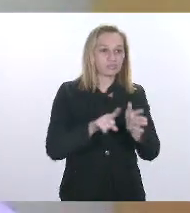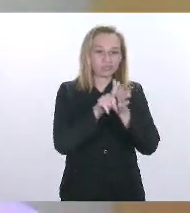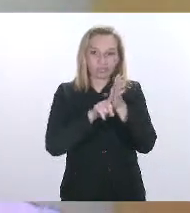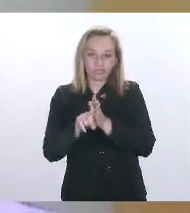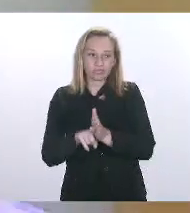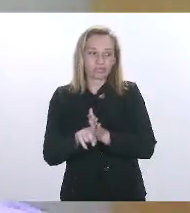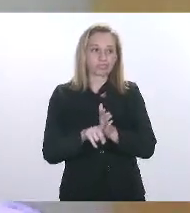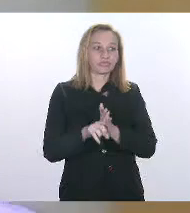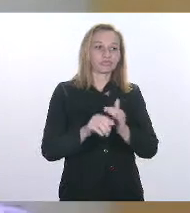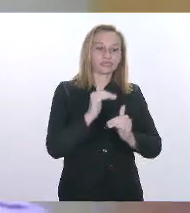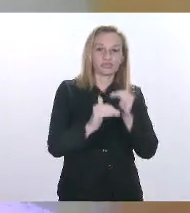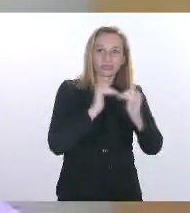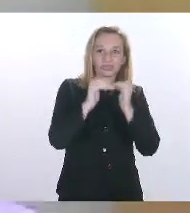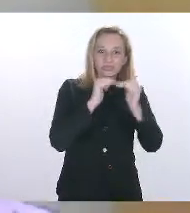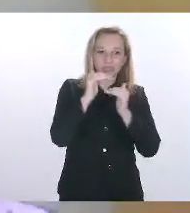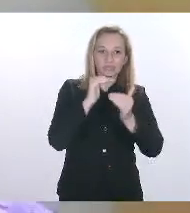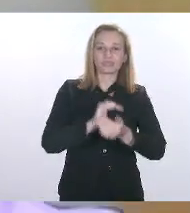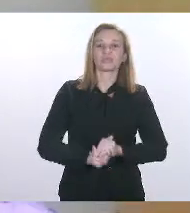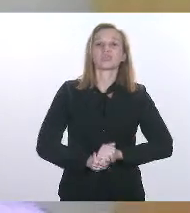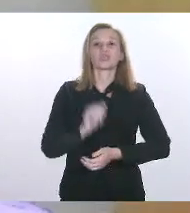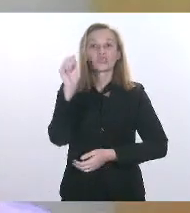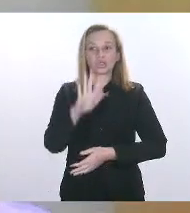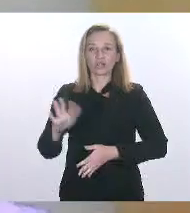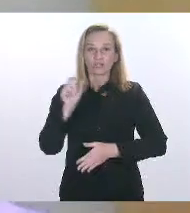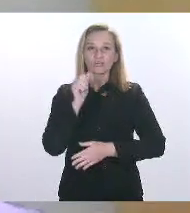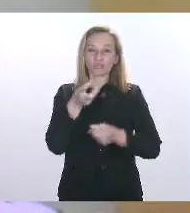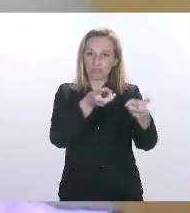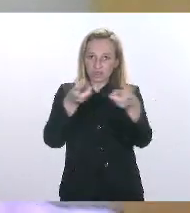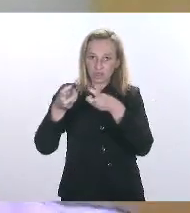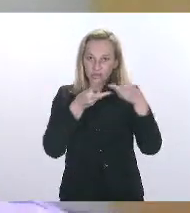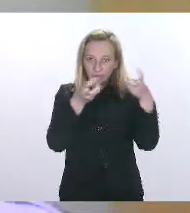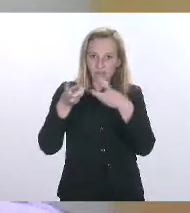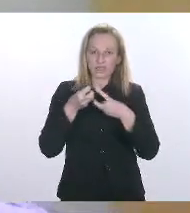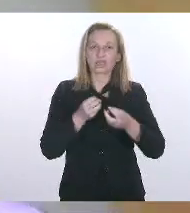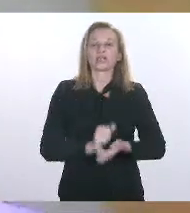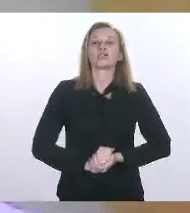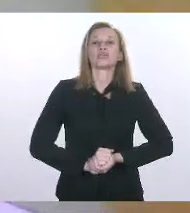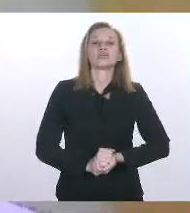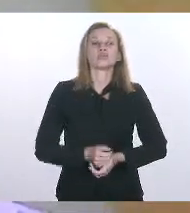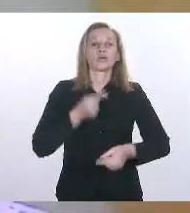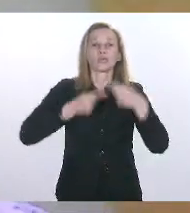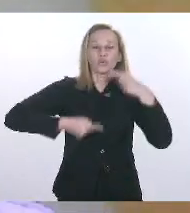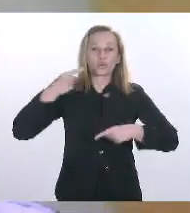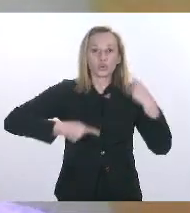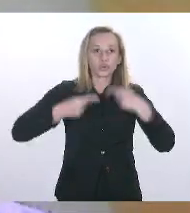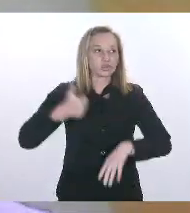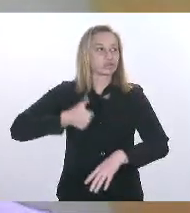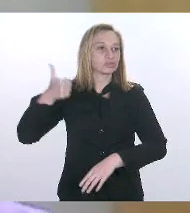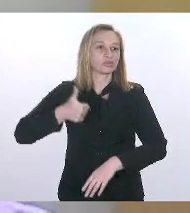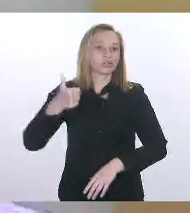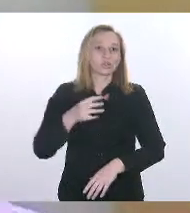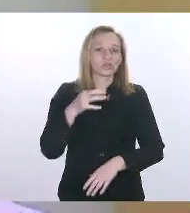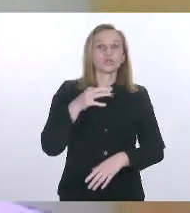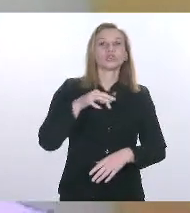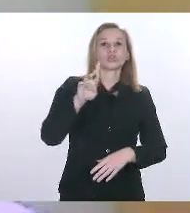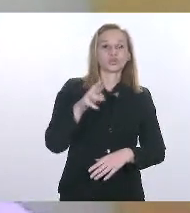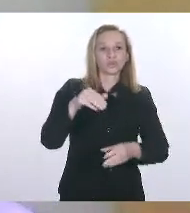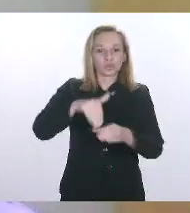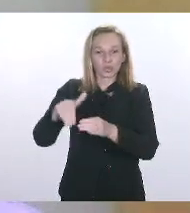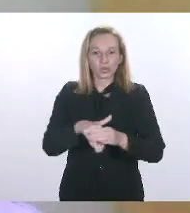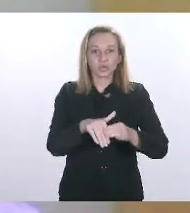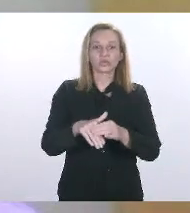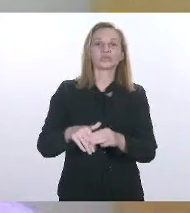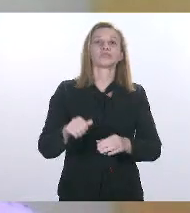para desenvolver, assim como, de modo geral, que se percebeu como fenômeno político deste primeiro turno das eleições